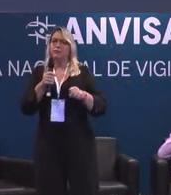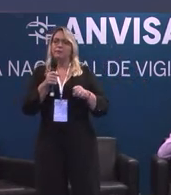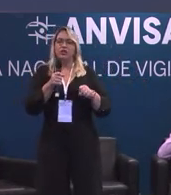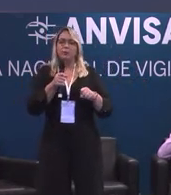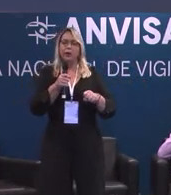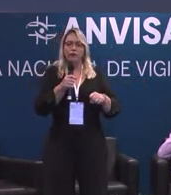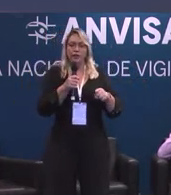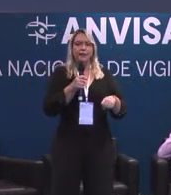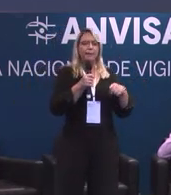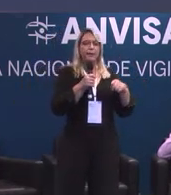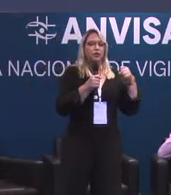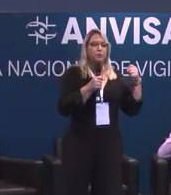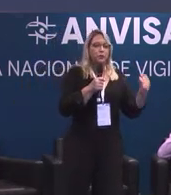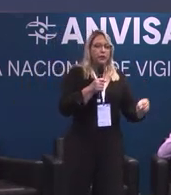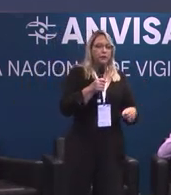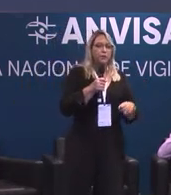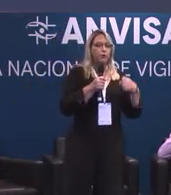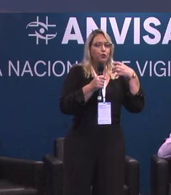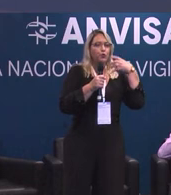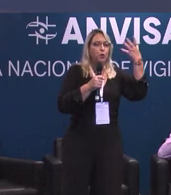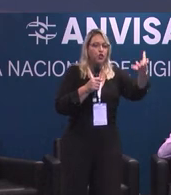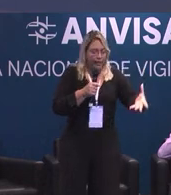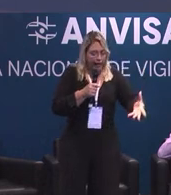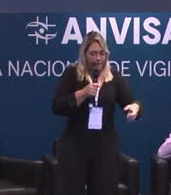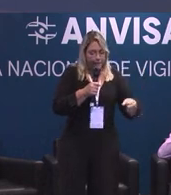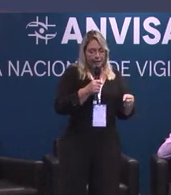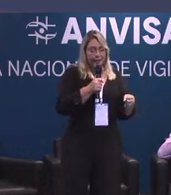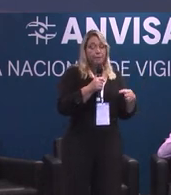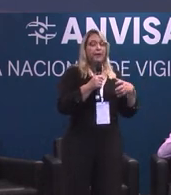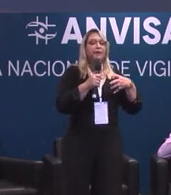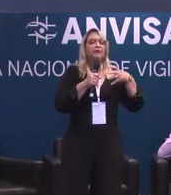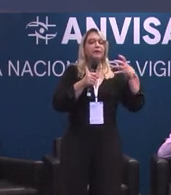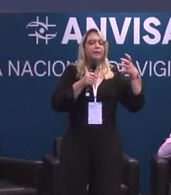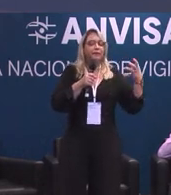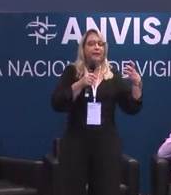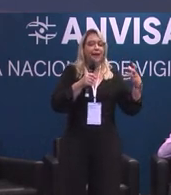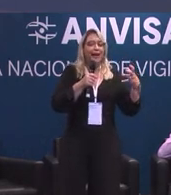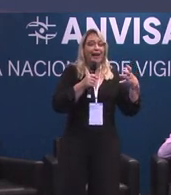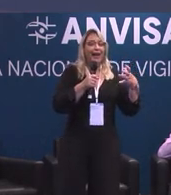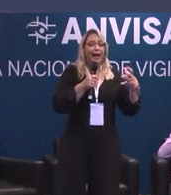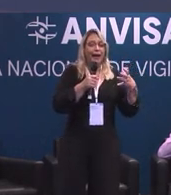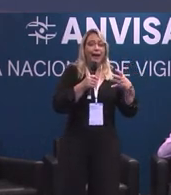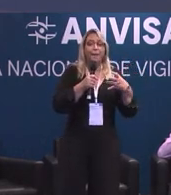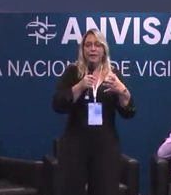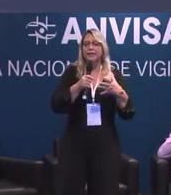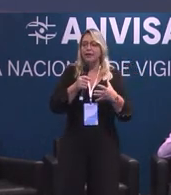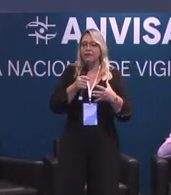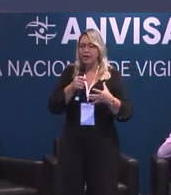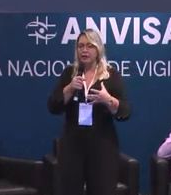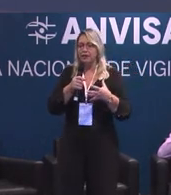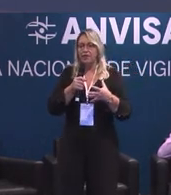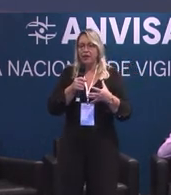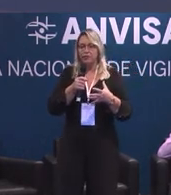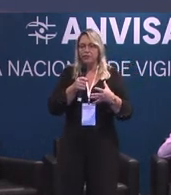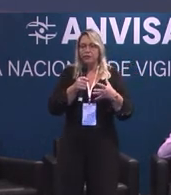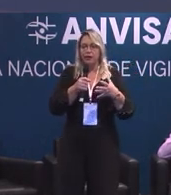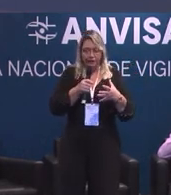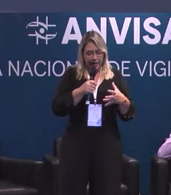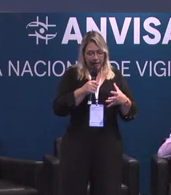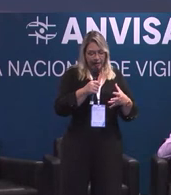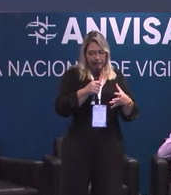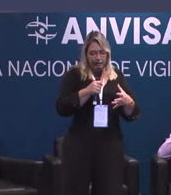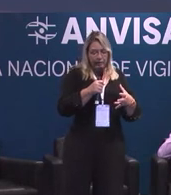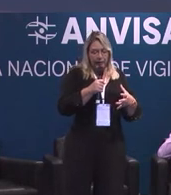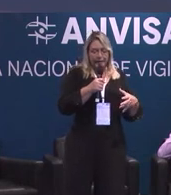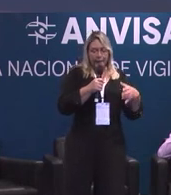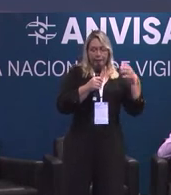gente poder conversar, para a gente poder nos mostrar. Depende de... É a perseverança que vai nos levar